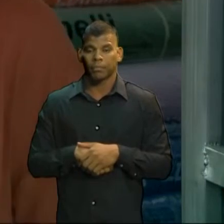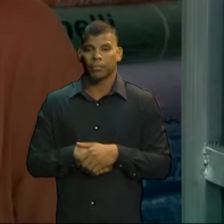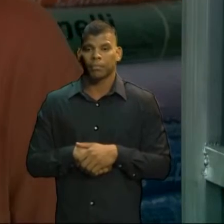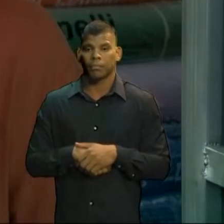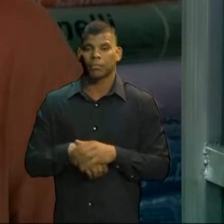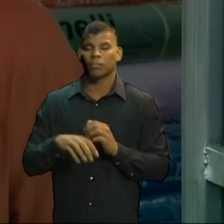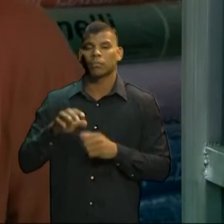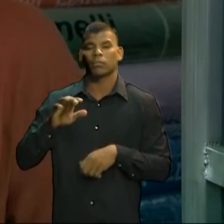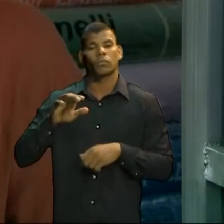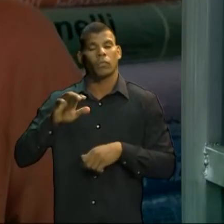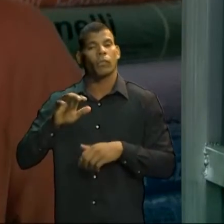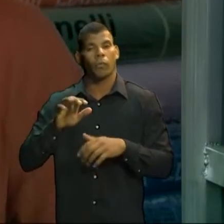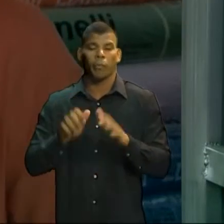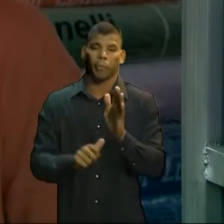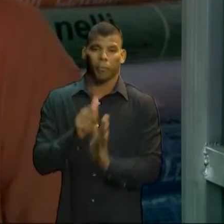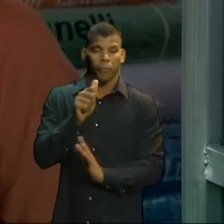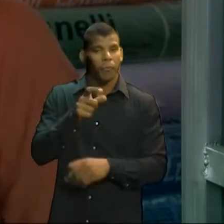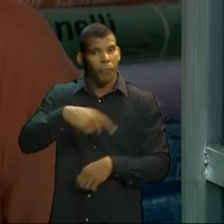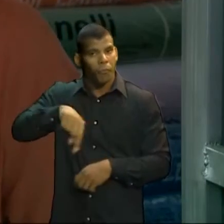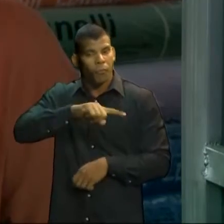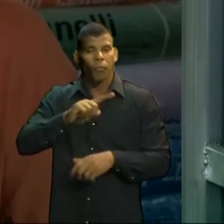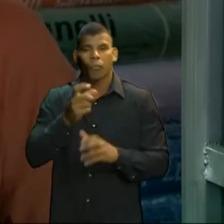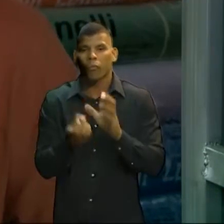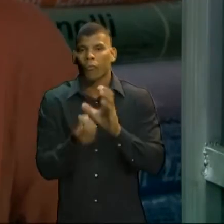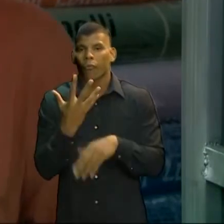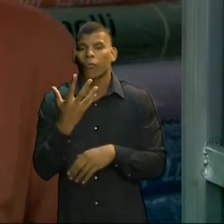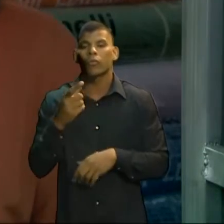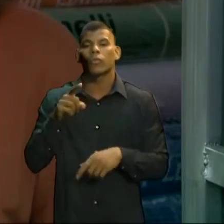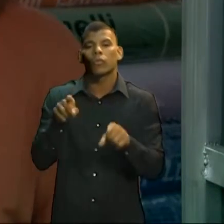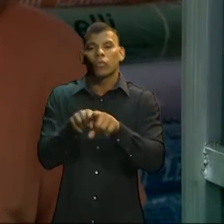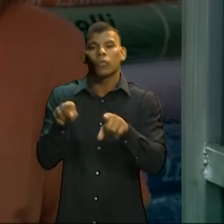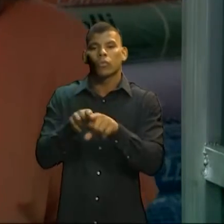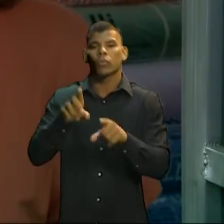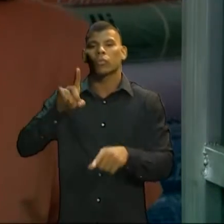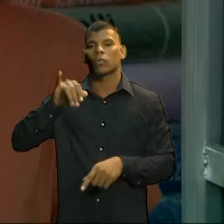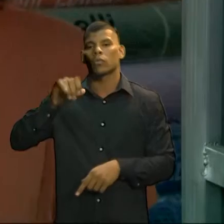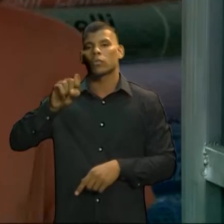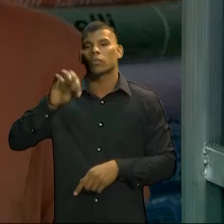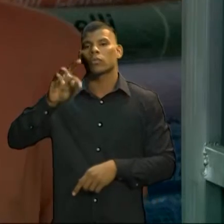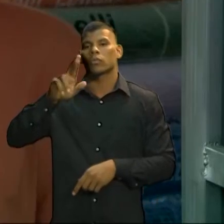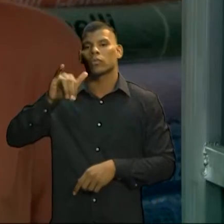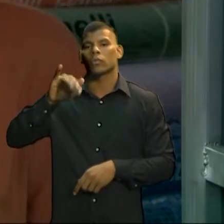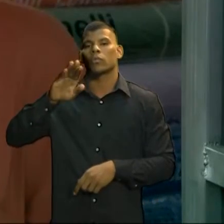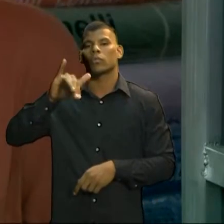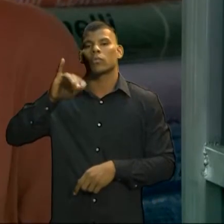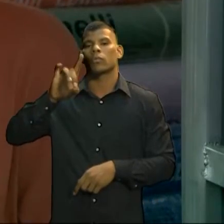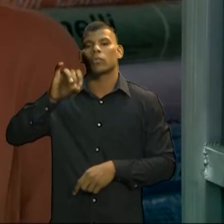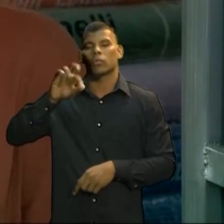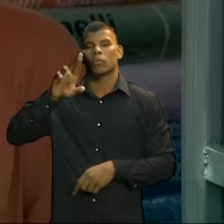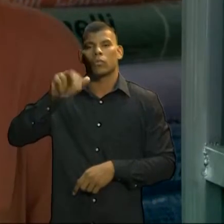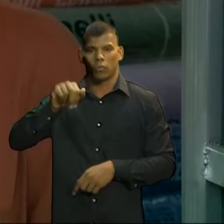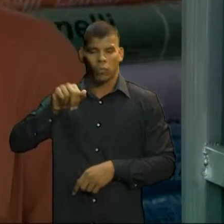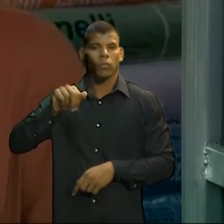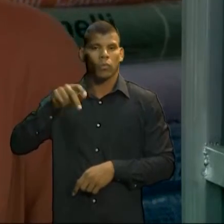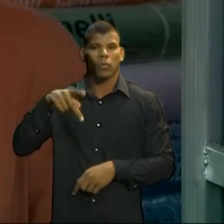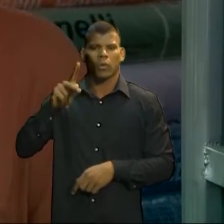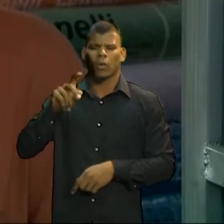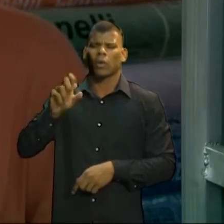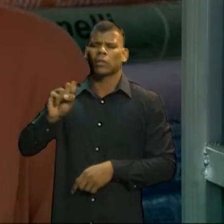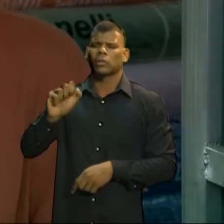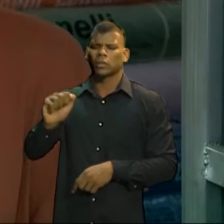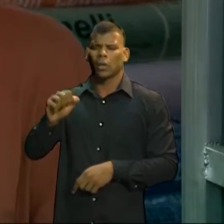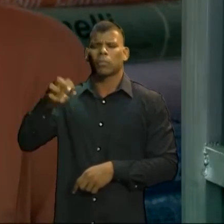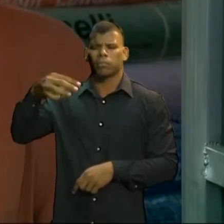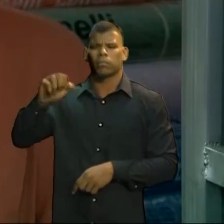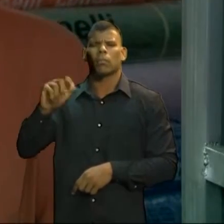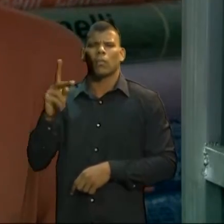desse primeiro ponto e depois a gente criou uma distribuidora, que é a KSA Malhas, e aí a gente resolveu manter o nosso estoque aqui e crescer. A